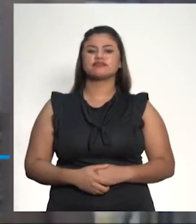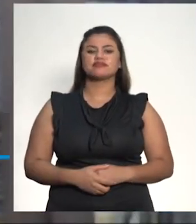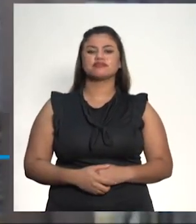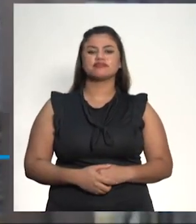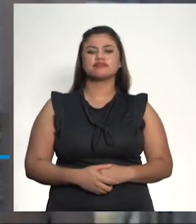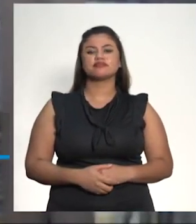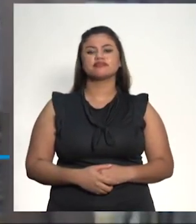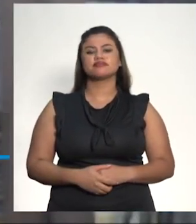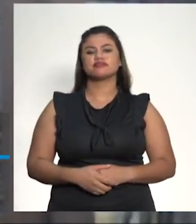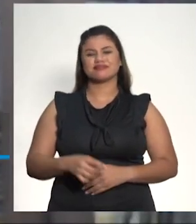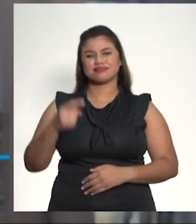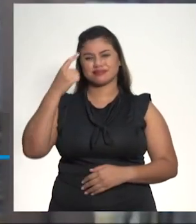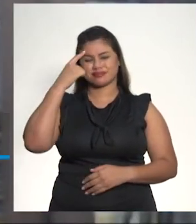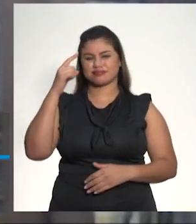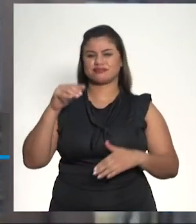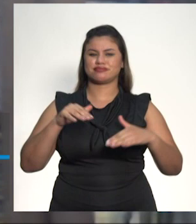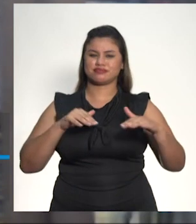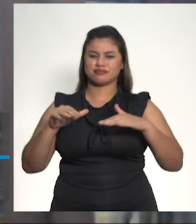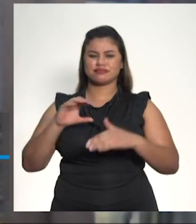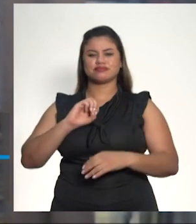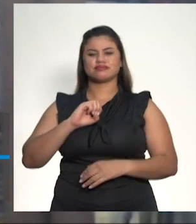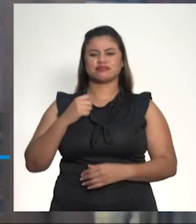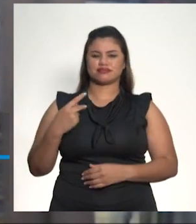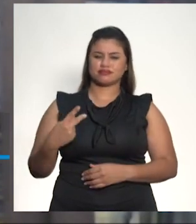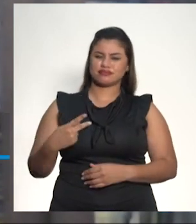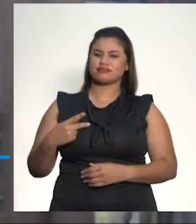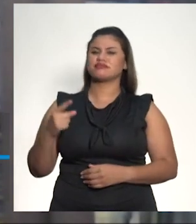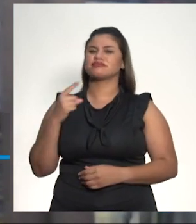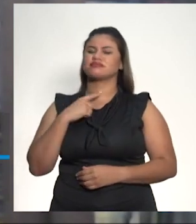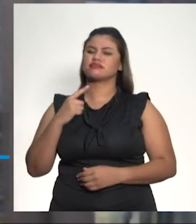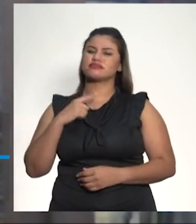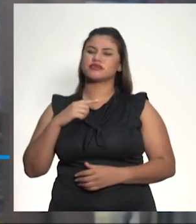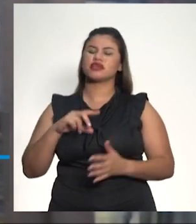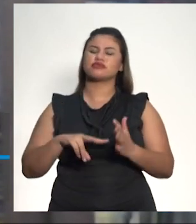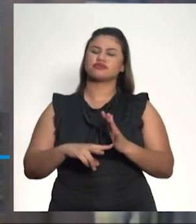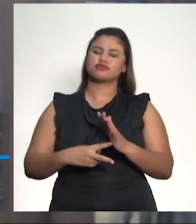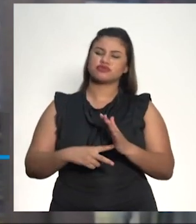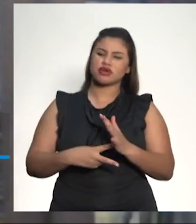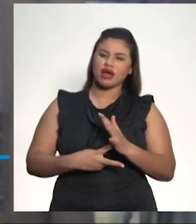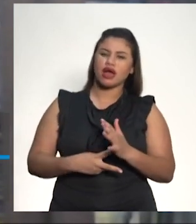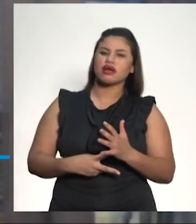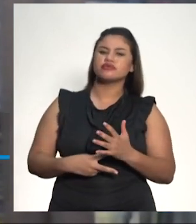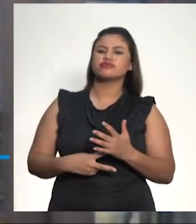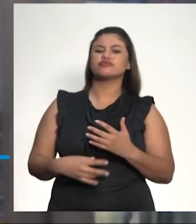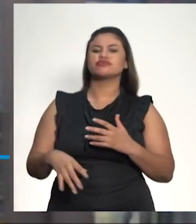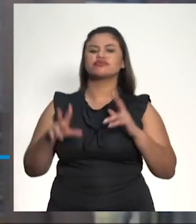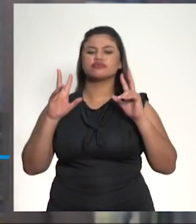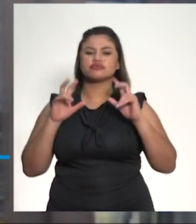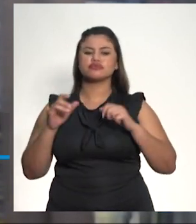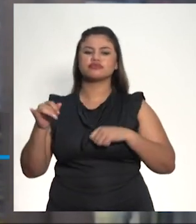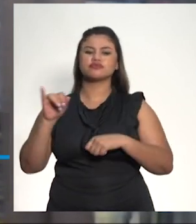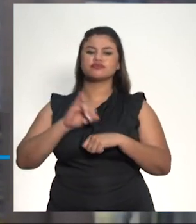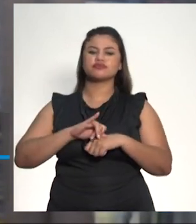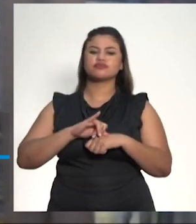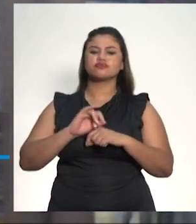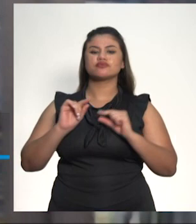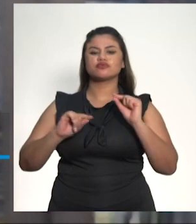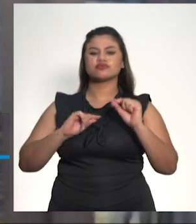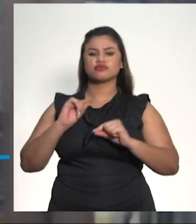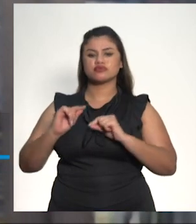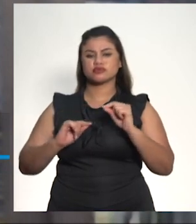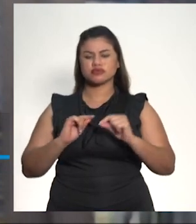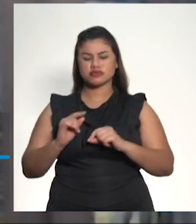do movimento operário, né, e dos sindicatos, ele tem como um tema central